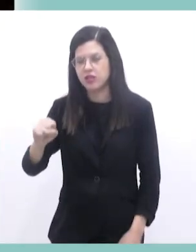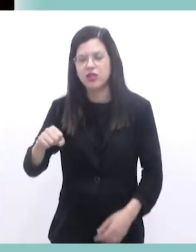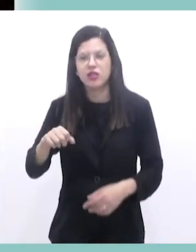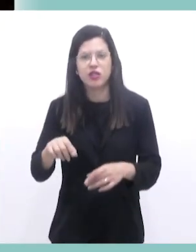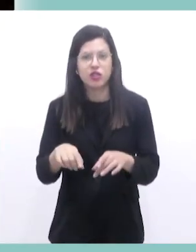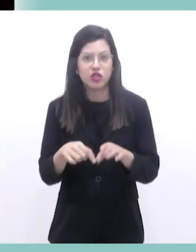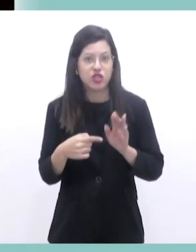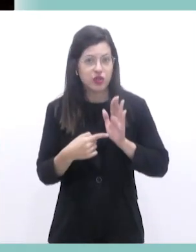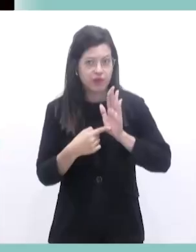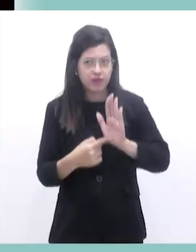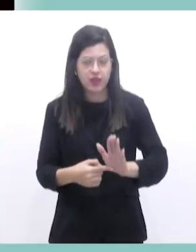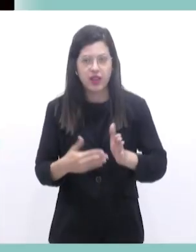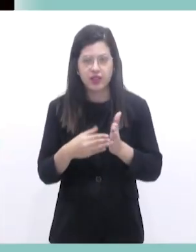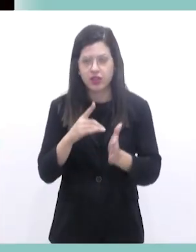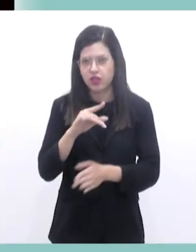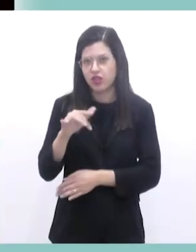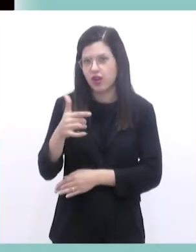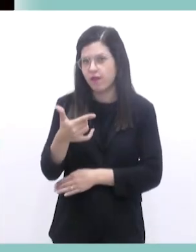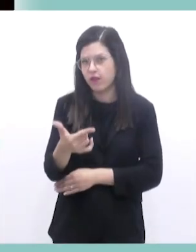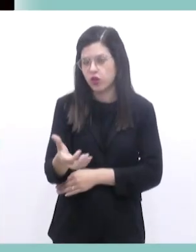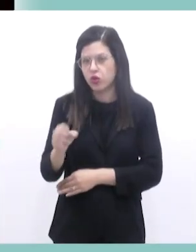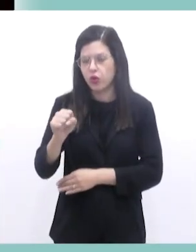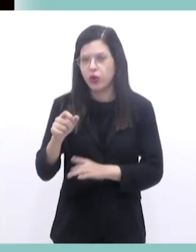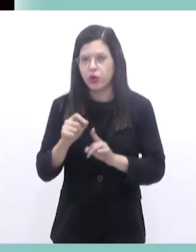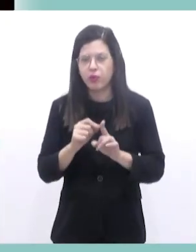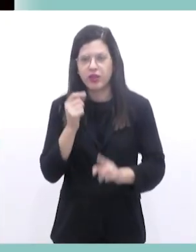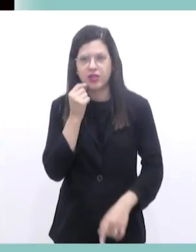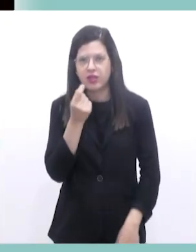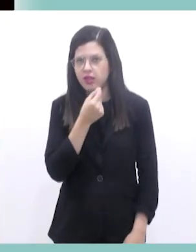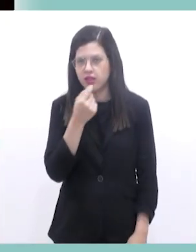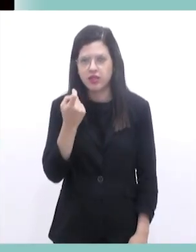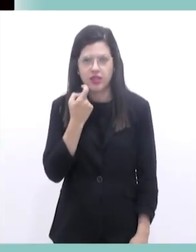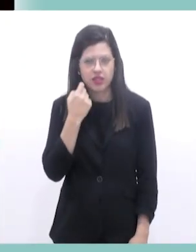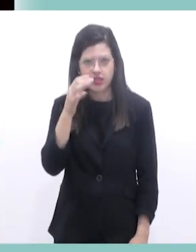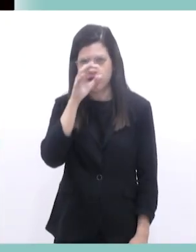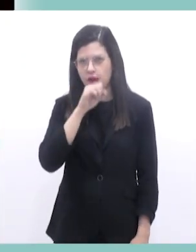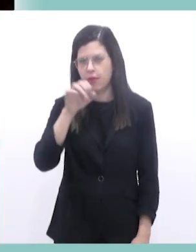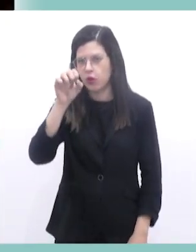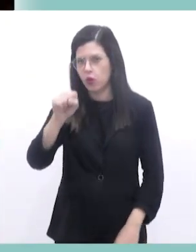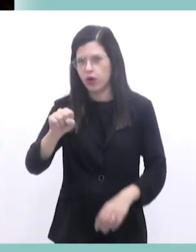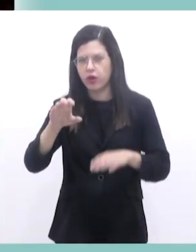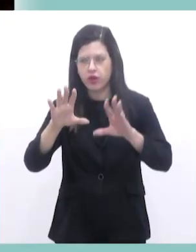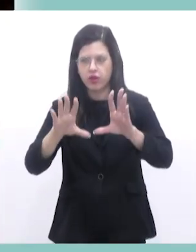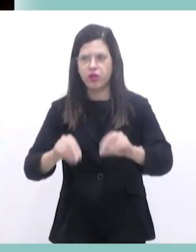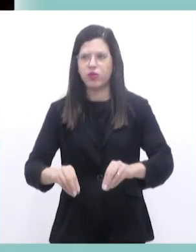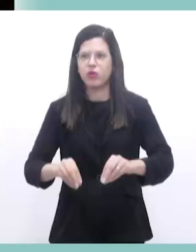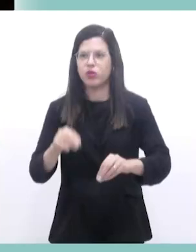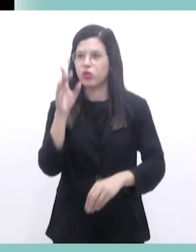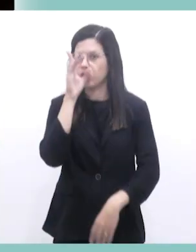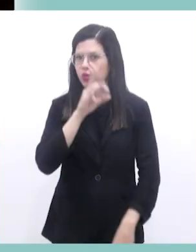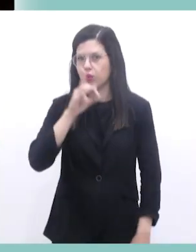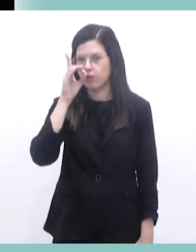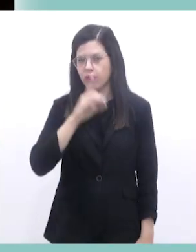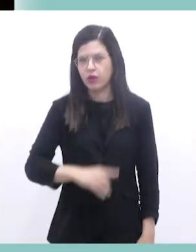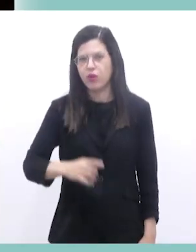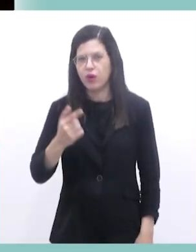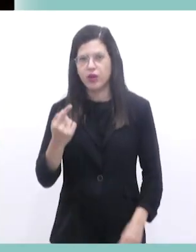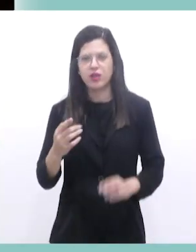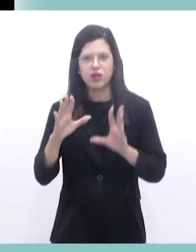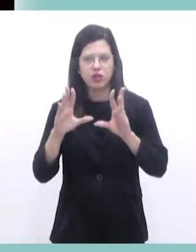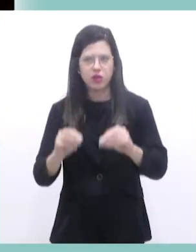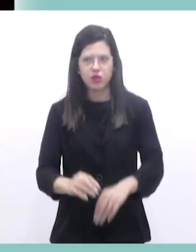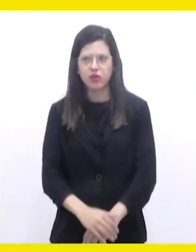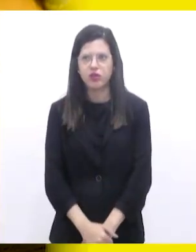cartaz até o dia 28 de setembro, sextas e sábados, às 8 horas da noite e aos domingos, às 7 da